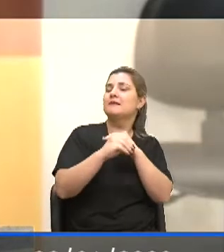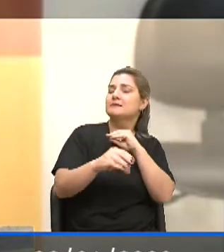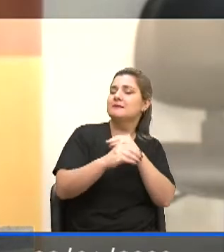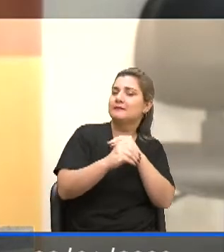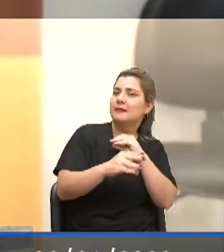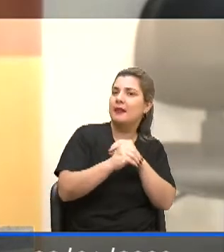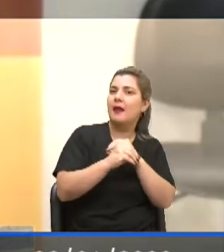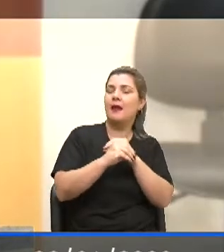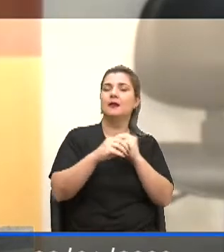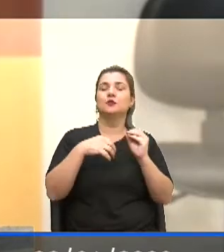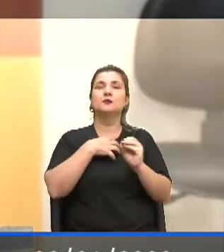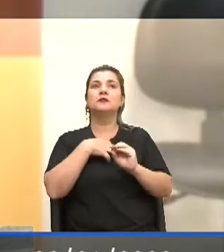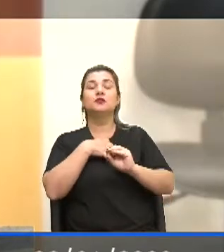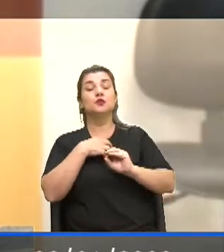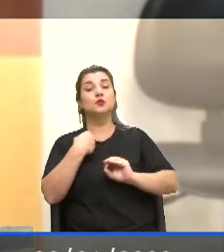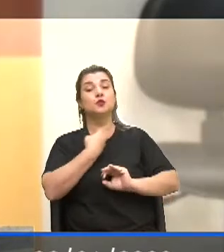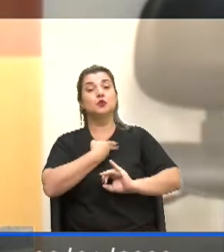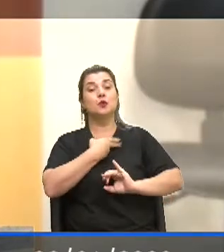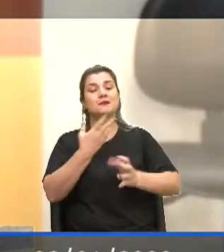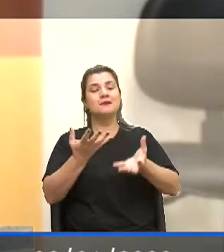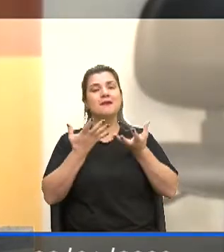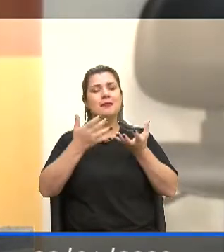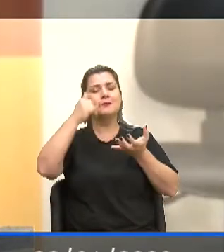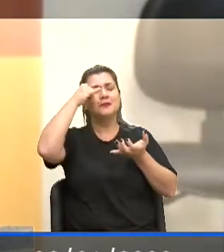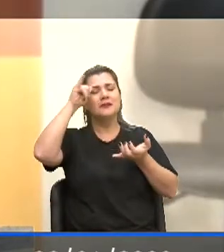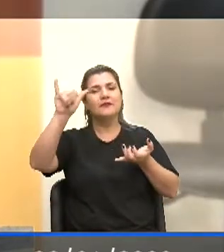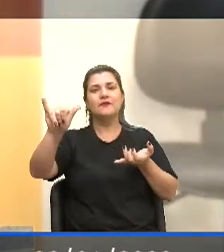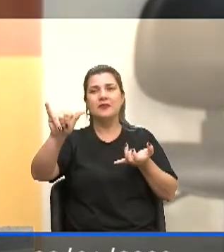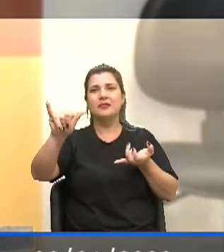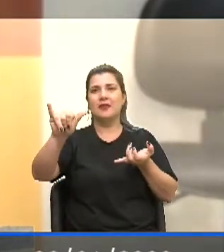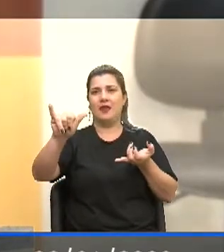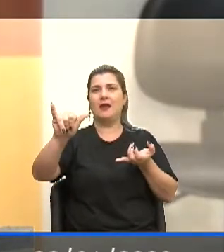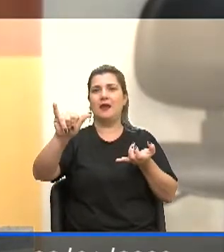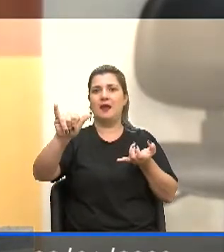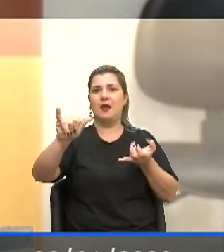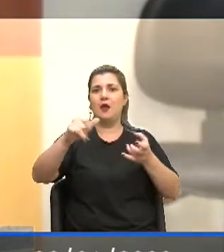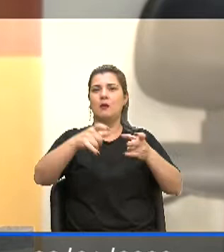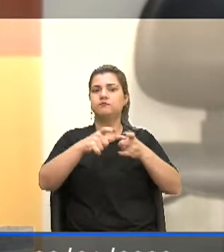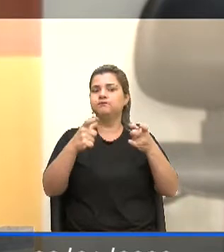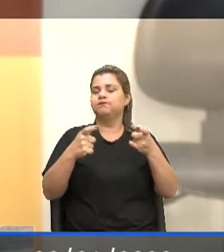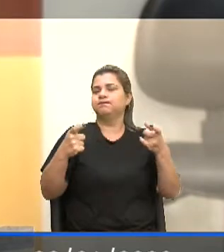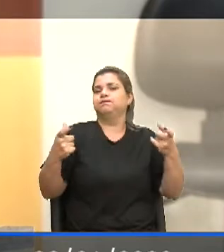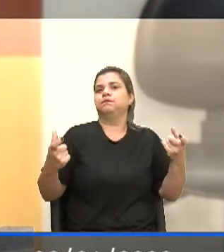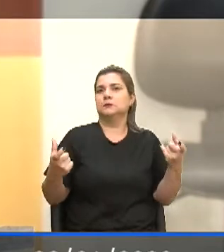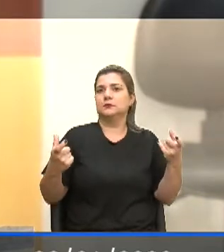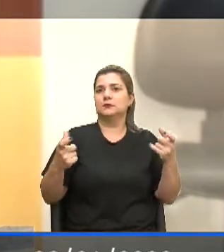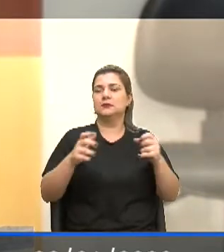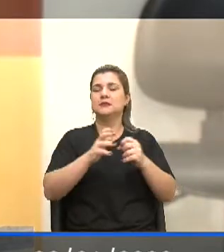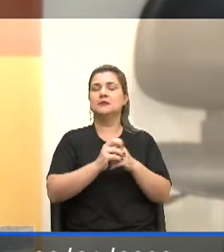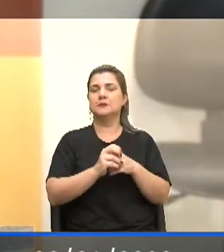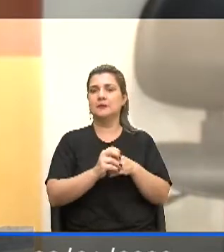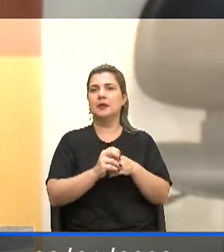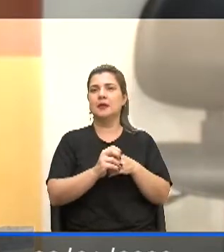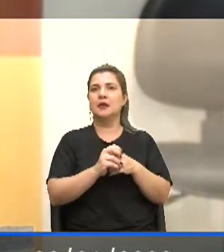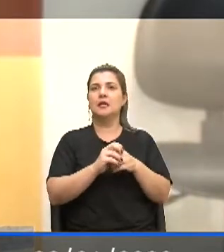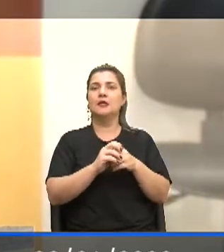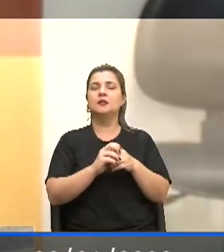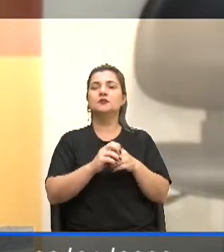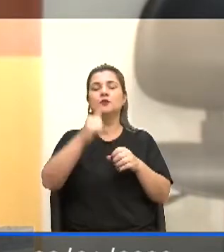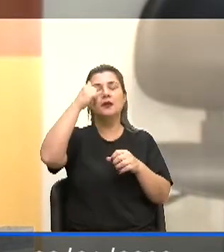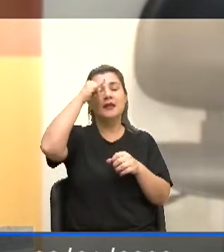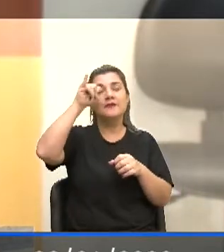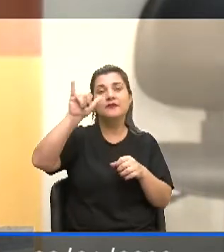nós queremos é evitar o adoecimento das pessoas, dos trabalhadores, evitar